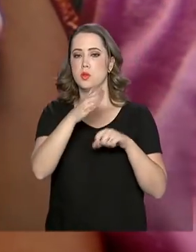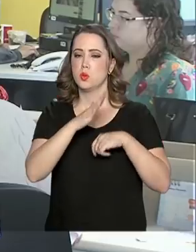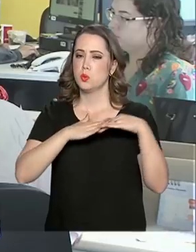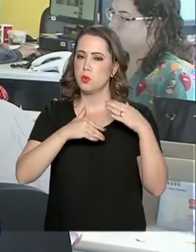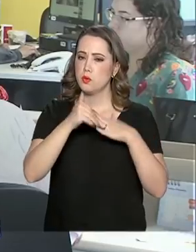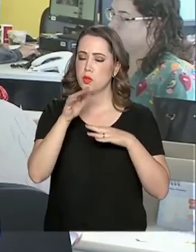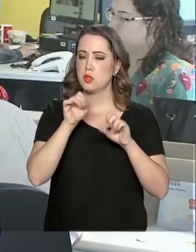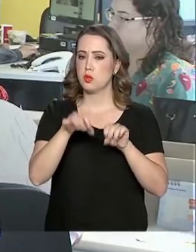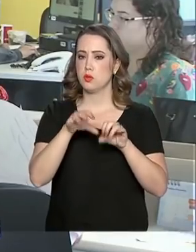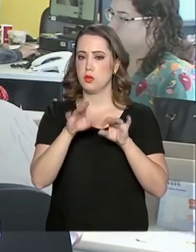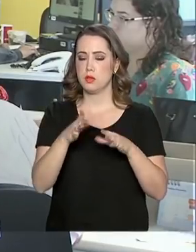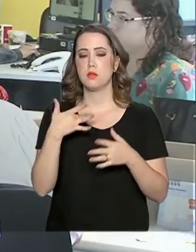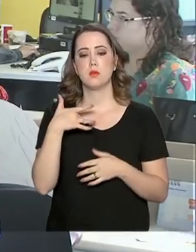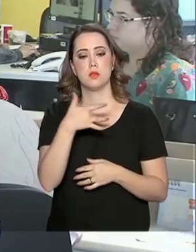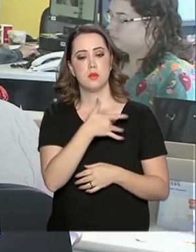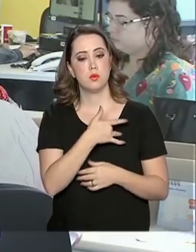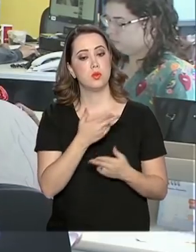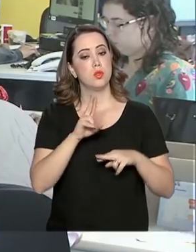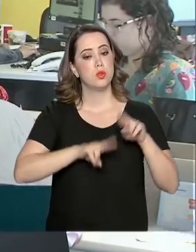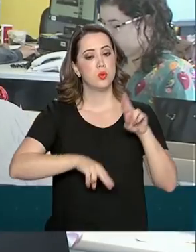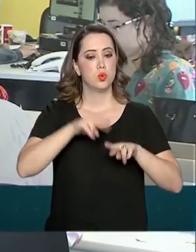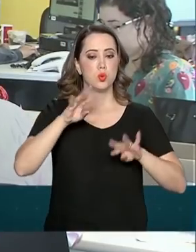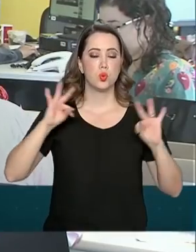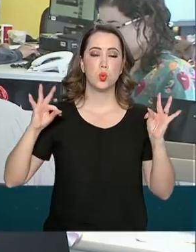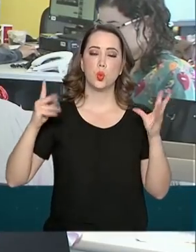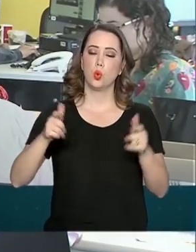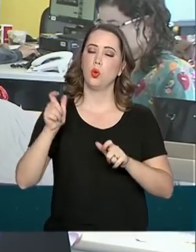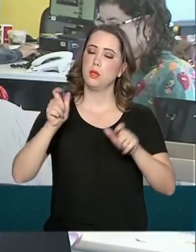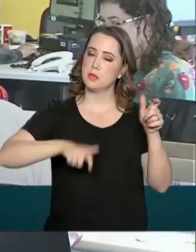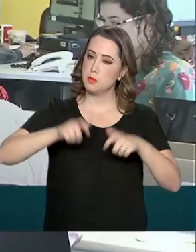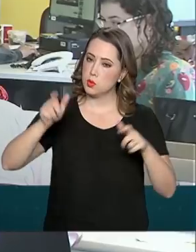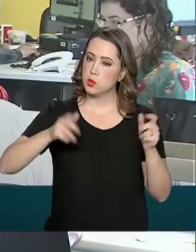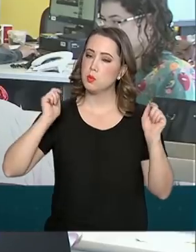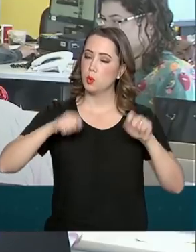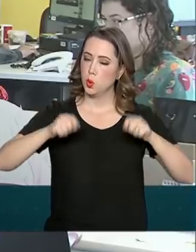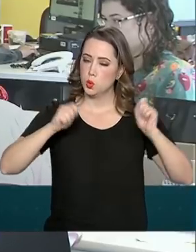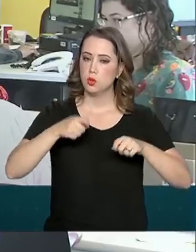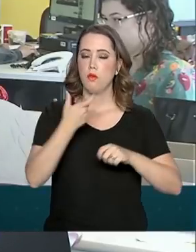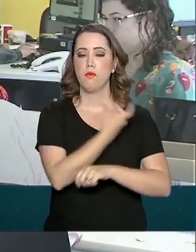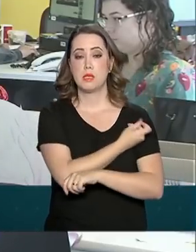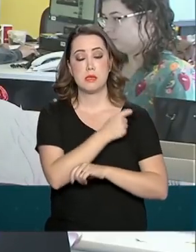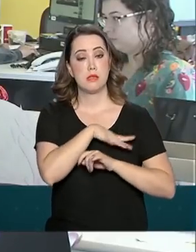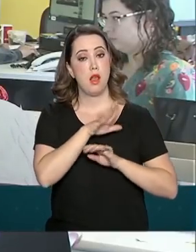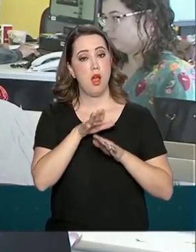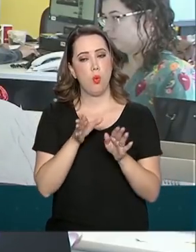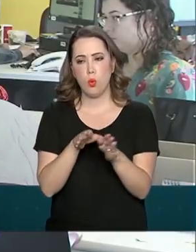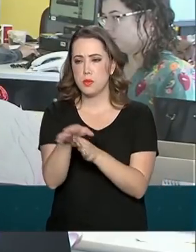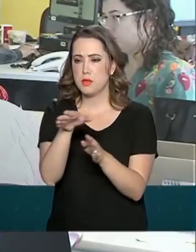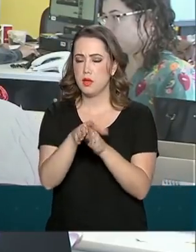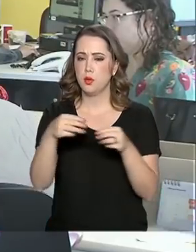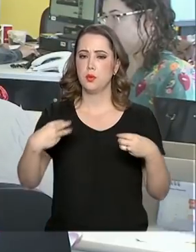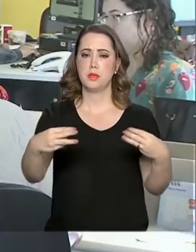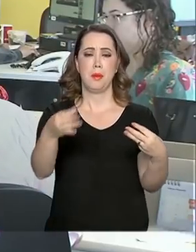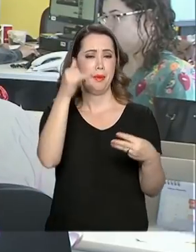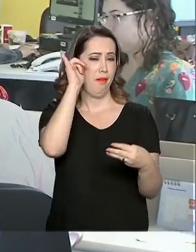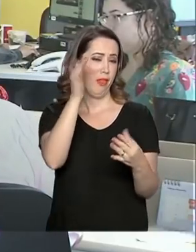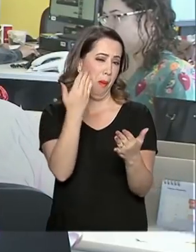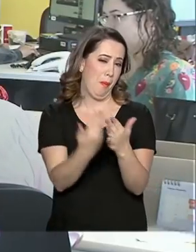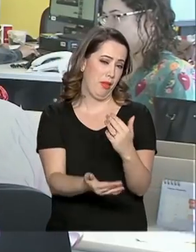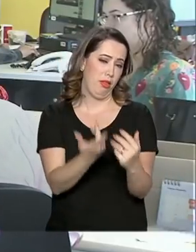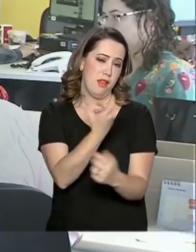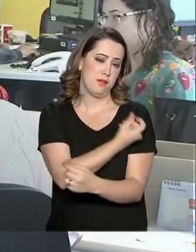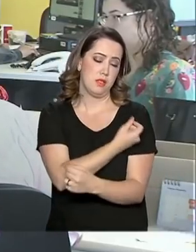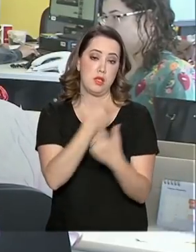saúde. No mês de junho, a vacinação foi estendida a toda a população. Foi uma recomendação do Ministério para evitar o desperdício de doses